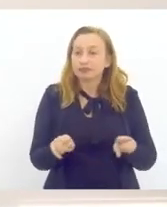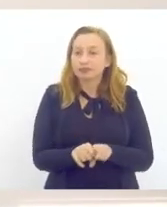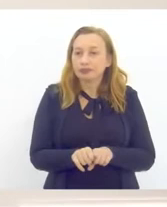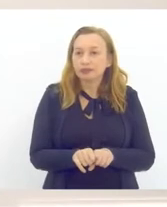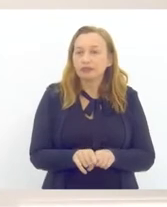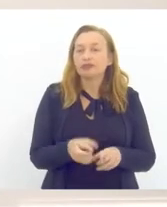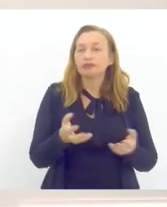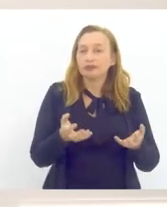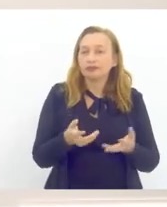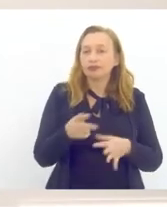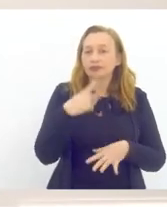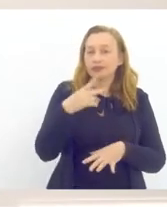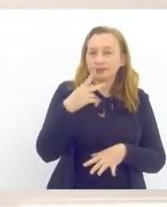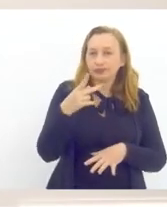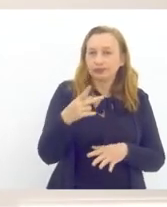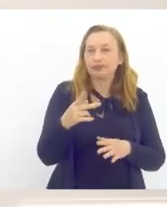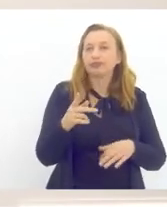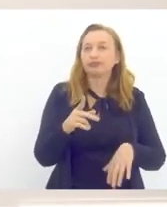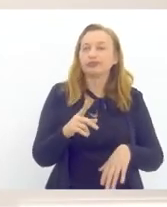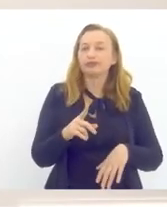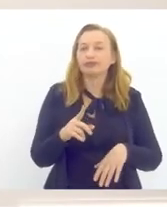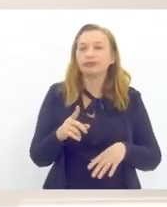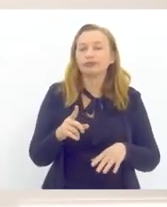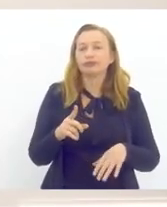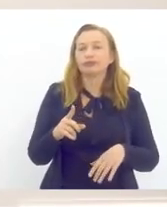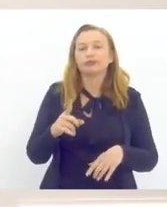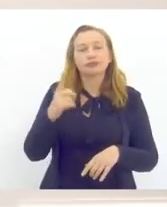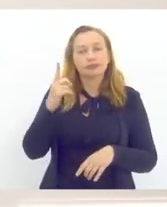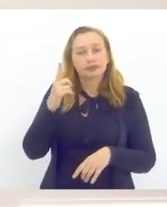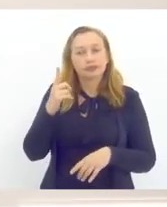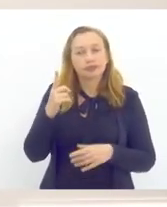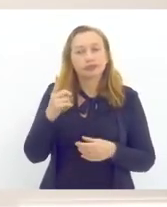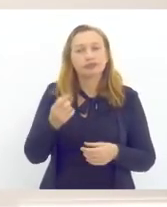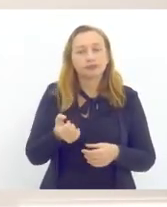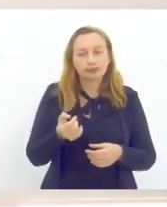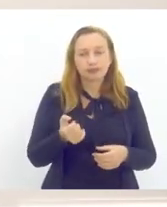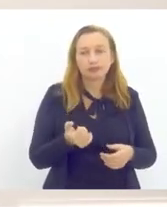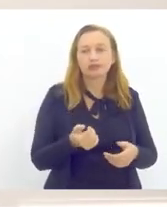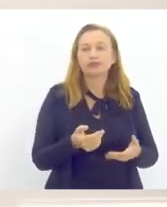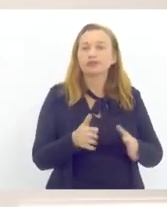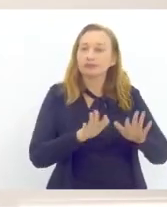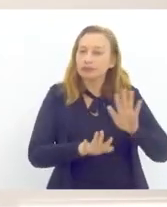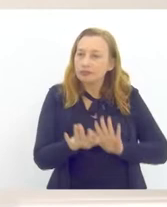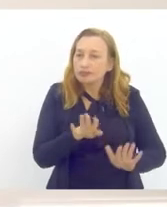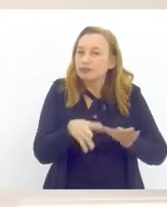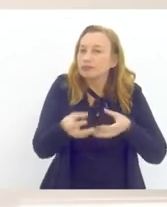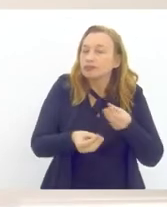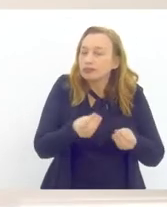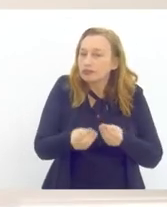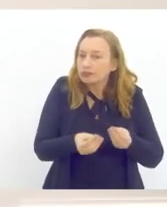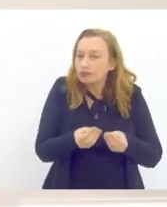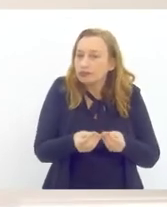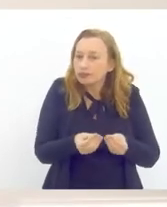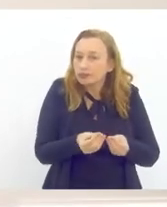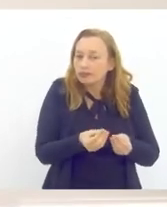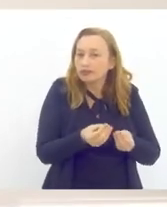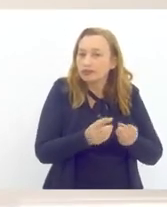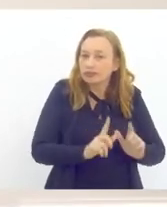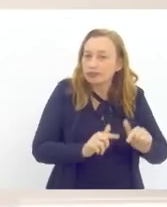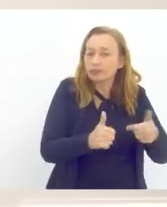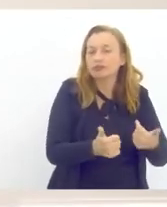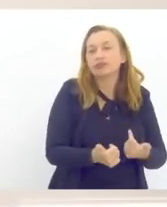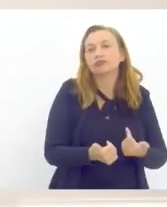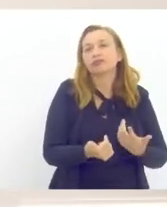a gente quer trazer, né, para a nossa reflexão, de temos que ter cuidado da maneira que a gente vai manejar esses critérios e esses